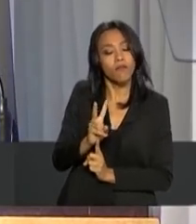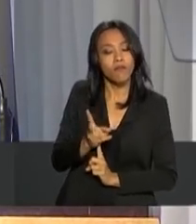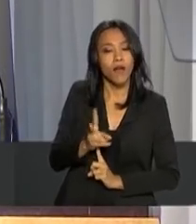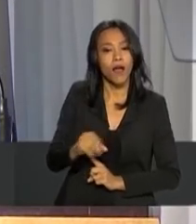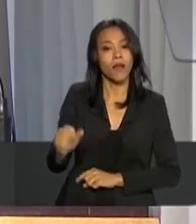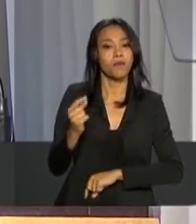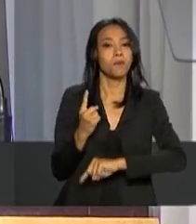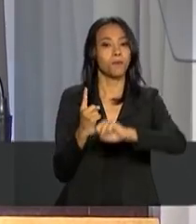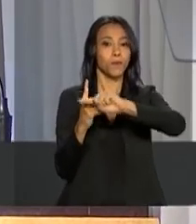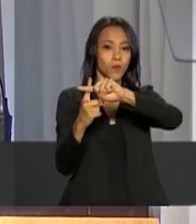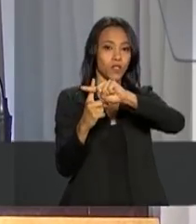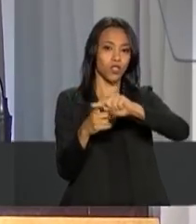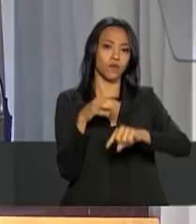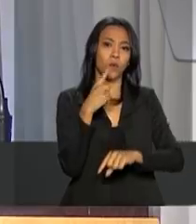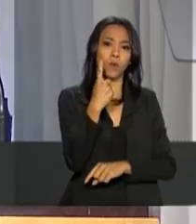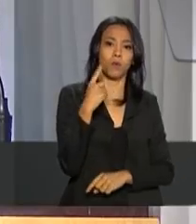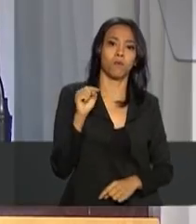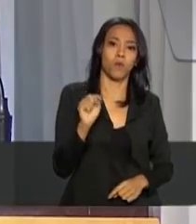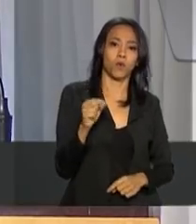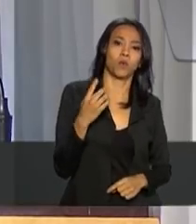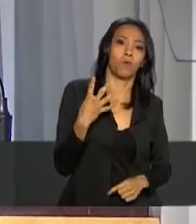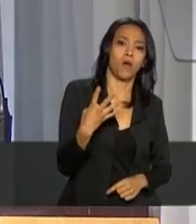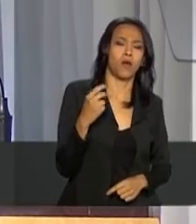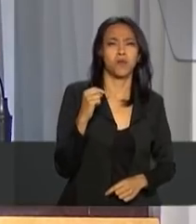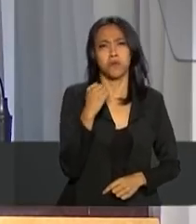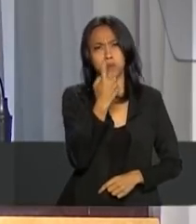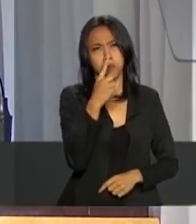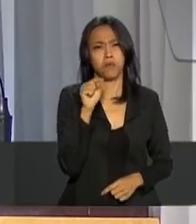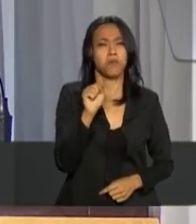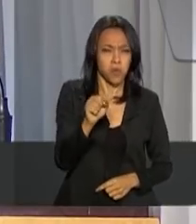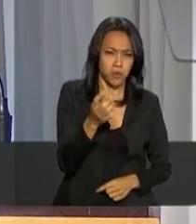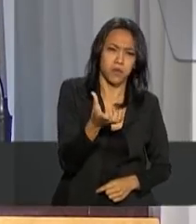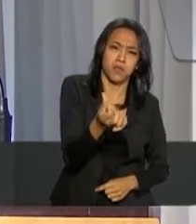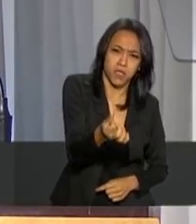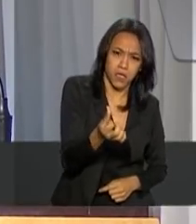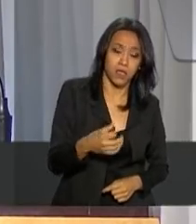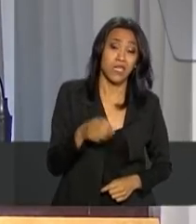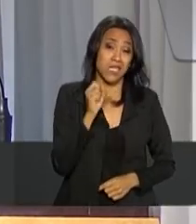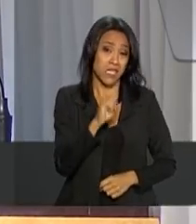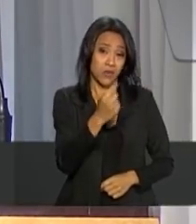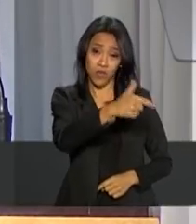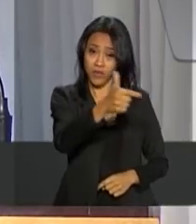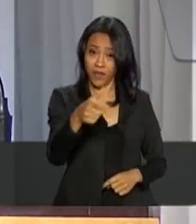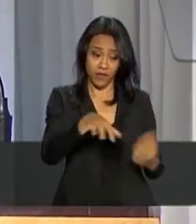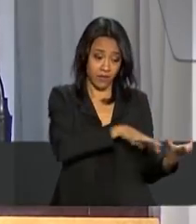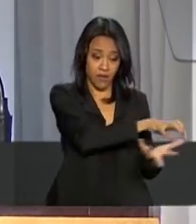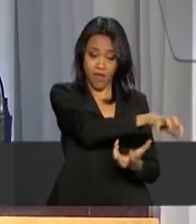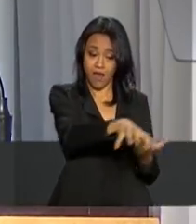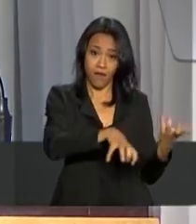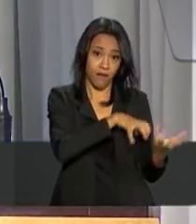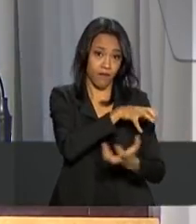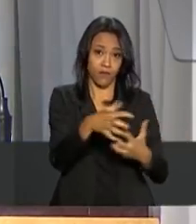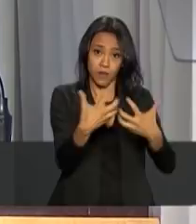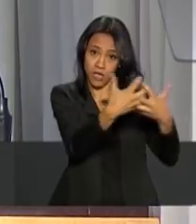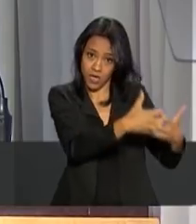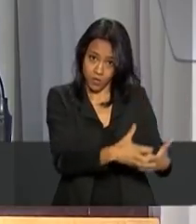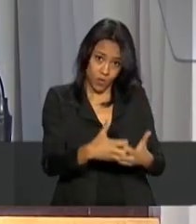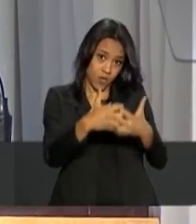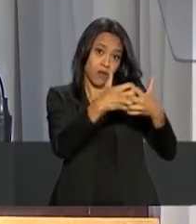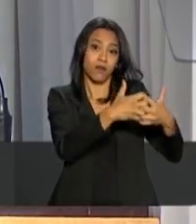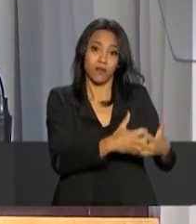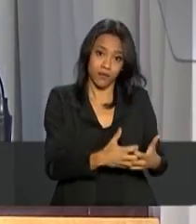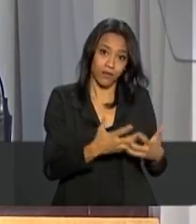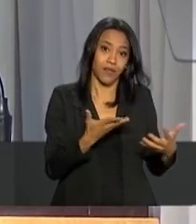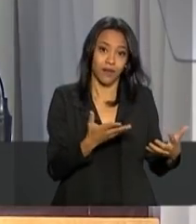de 1,4 a 1,6, e até confesso com muita franqueza, se não fosse a greve dos caminhoneiros, que criou um problema para o país, eu sou obrigado